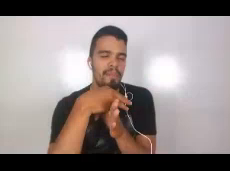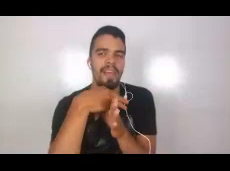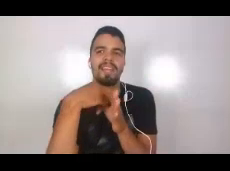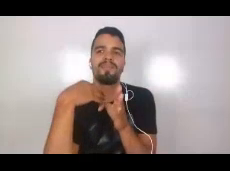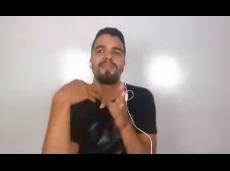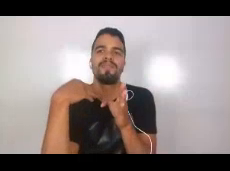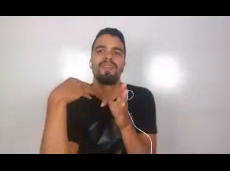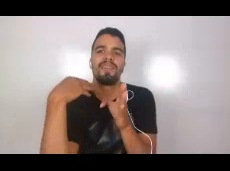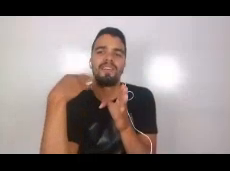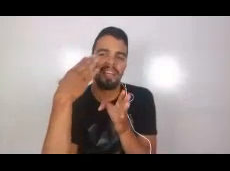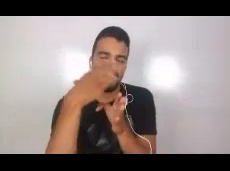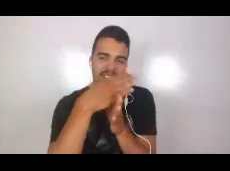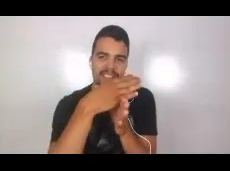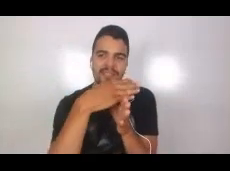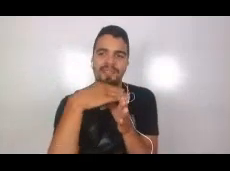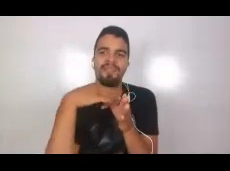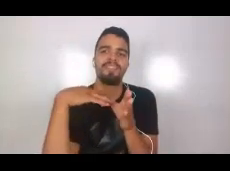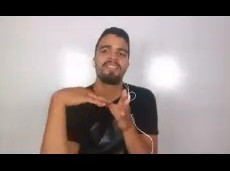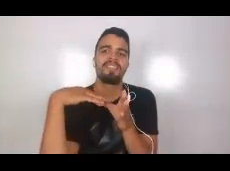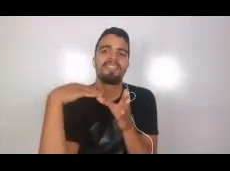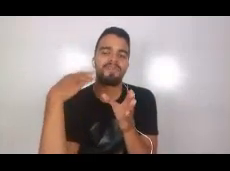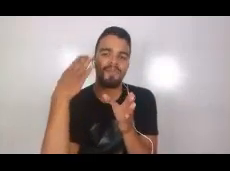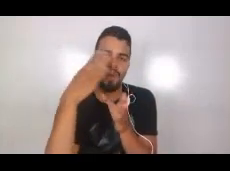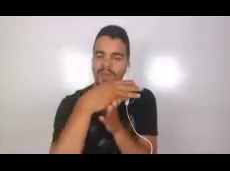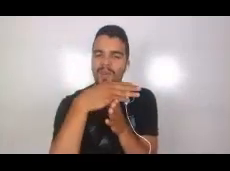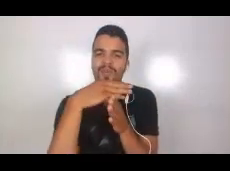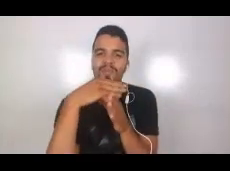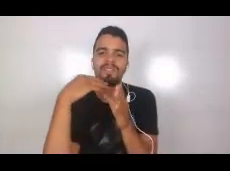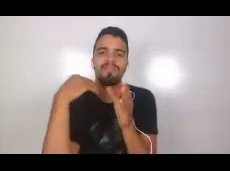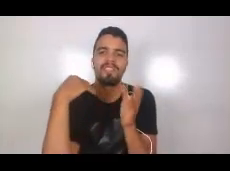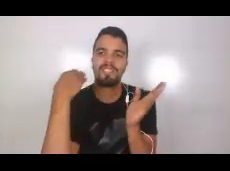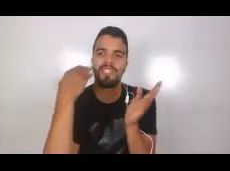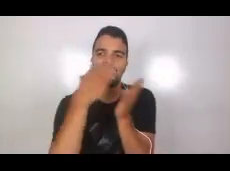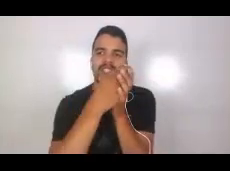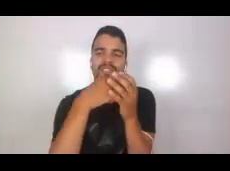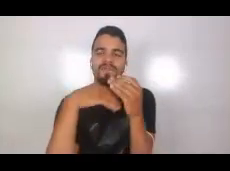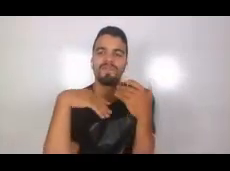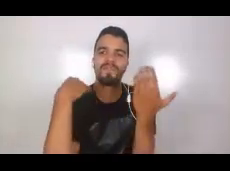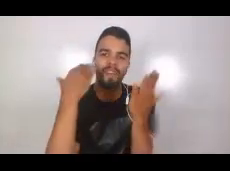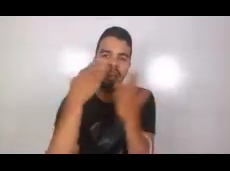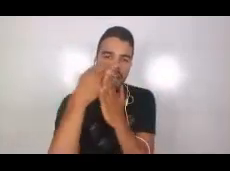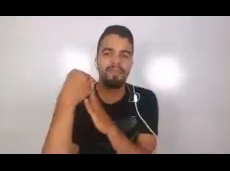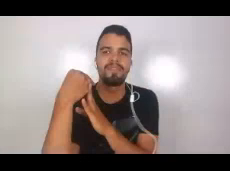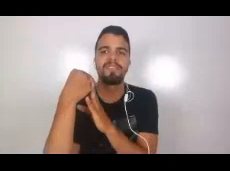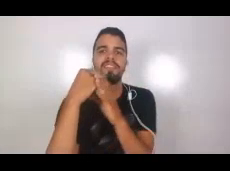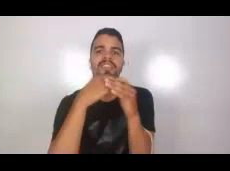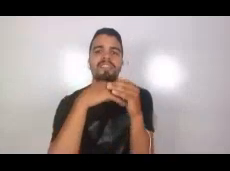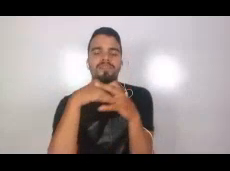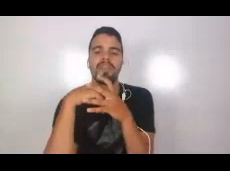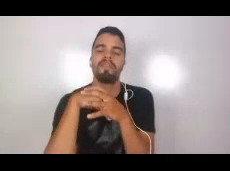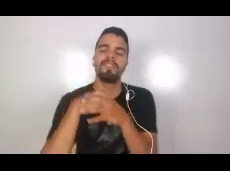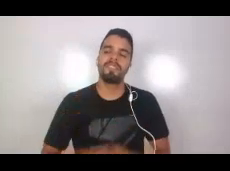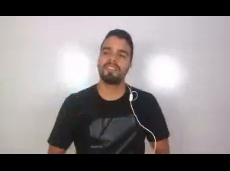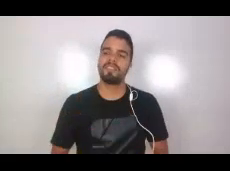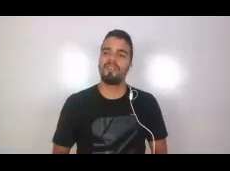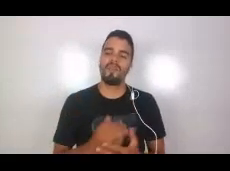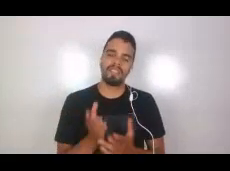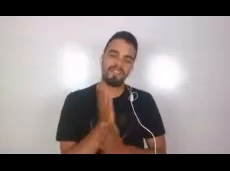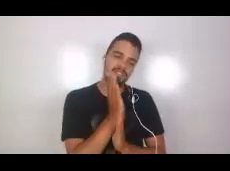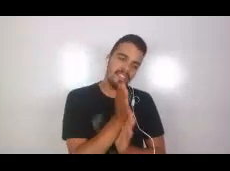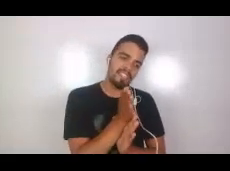Com o alfabeto, as saudações, os pronomes, os adjetivos, os verbos. É